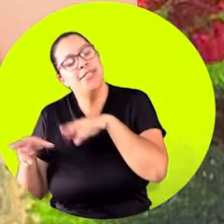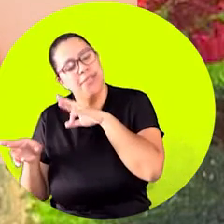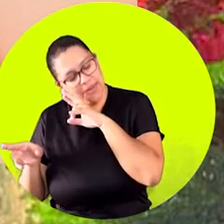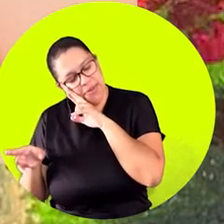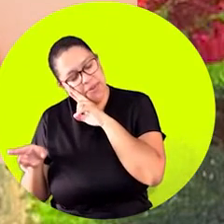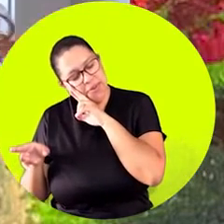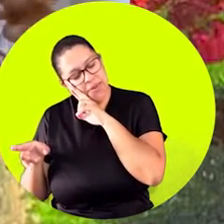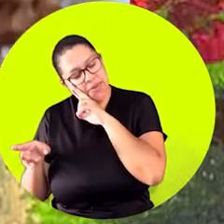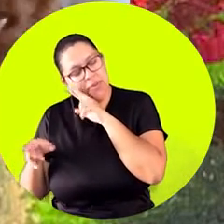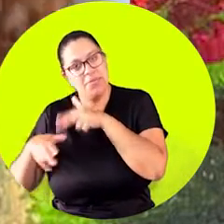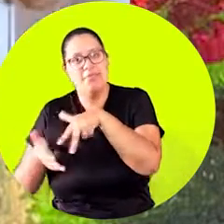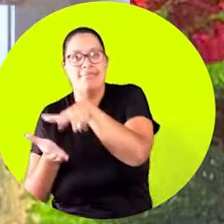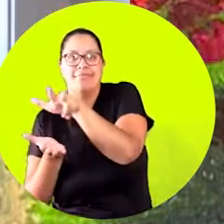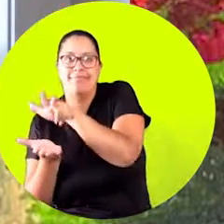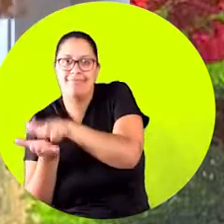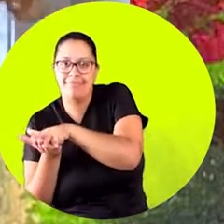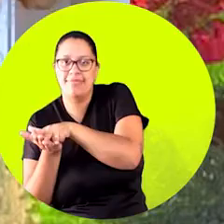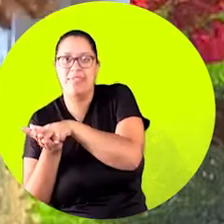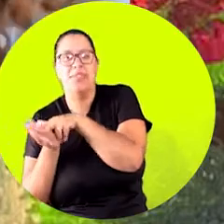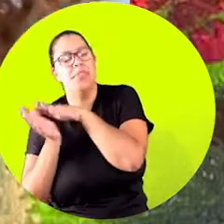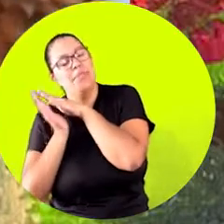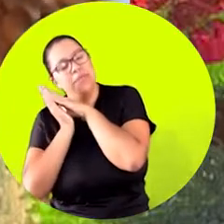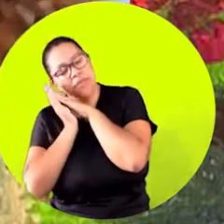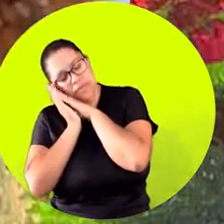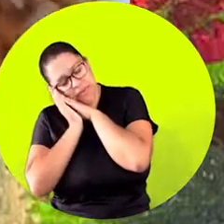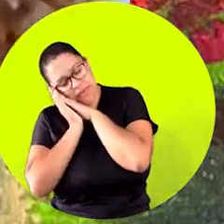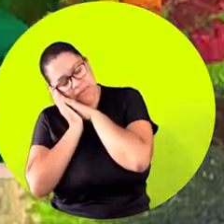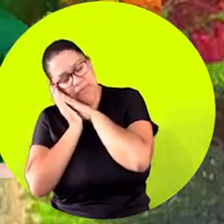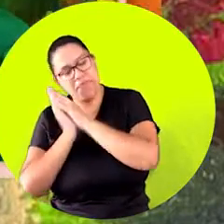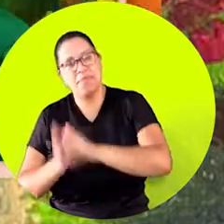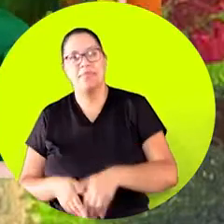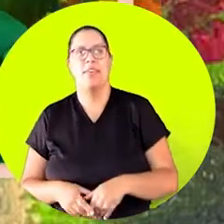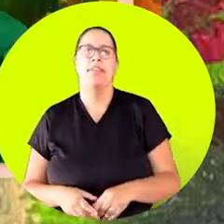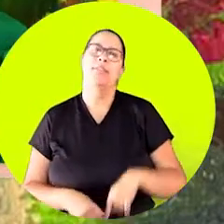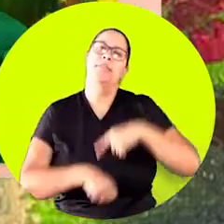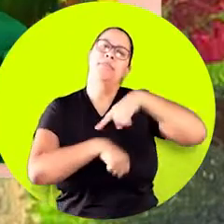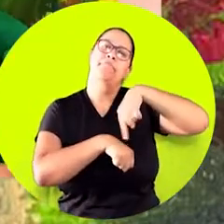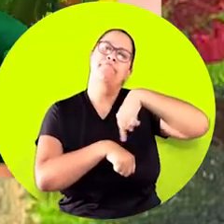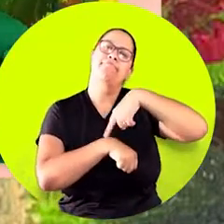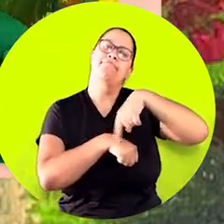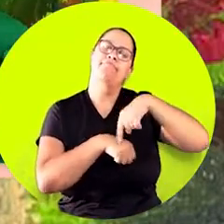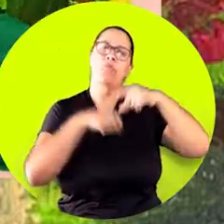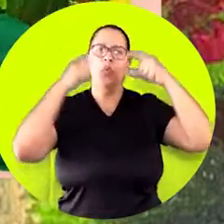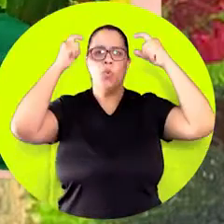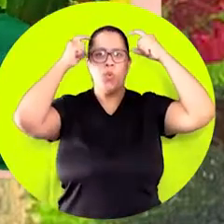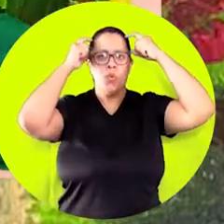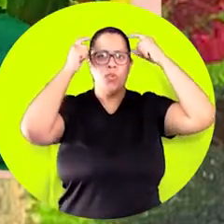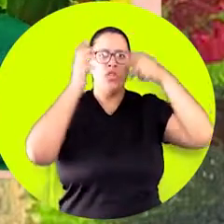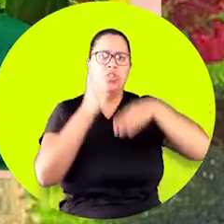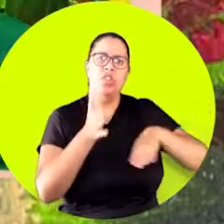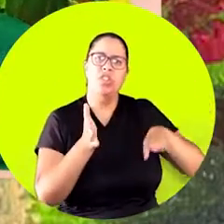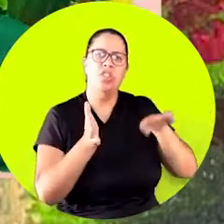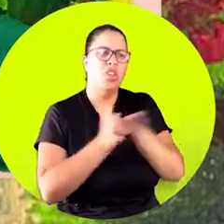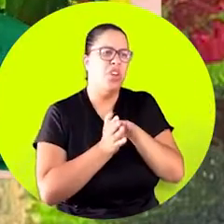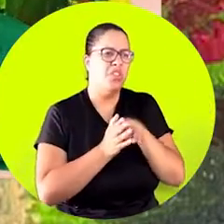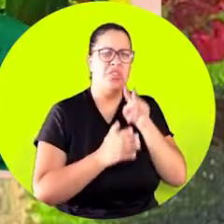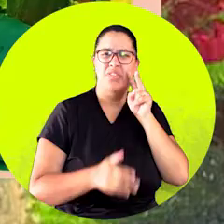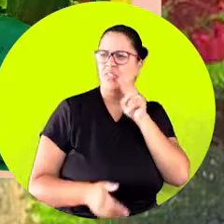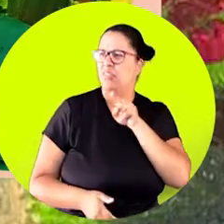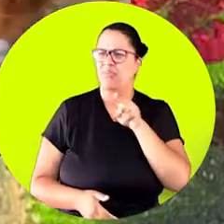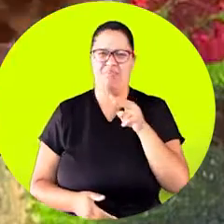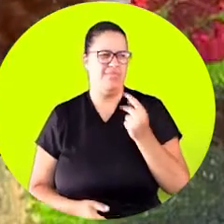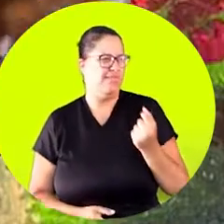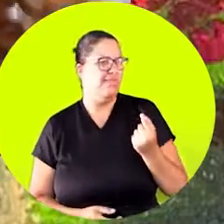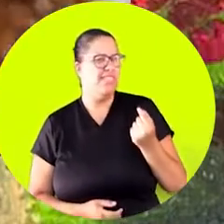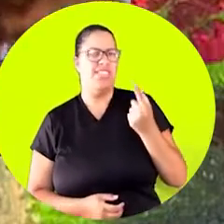tirar um cochilo. Deitou e dormiu na pequena caminha. Pouco tempo depois, os ursos voltaram para casa e viram que tinha algo de